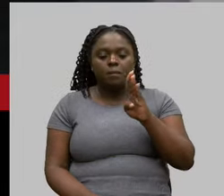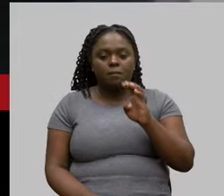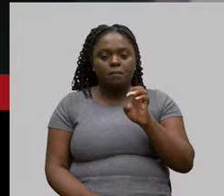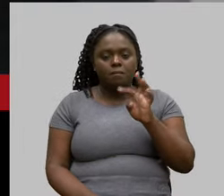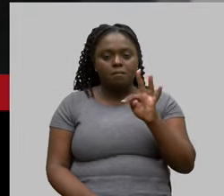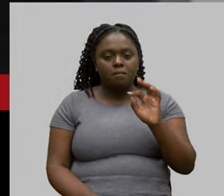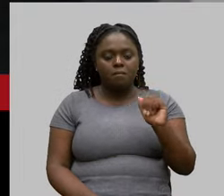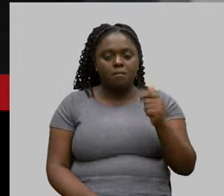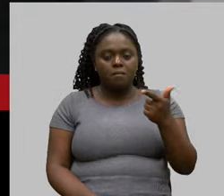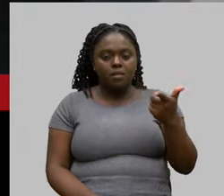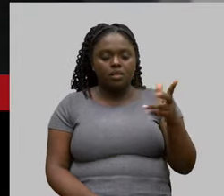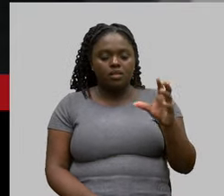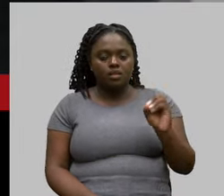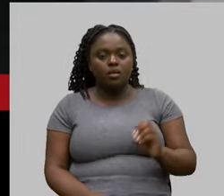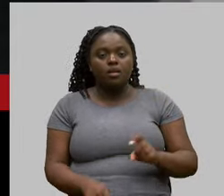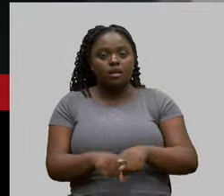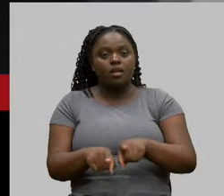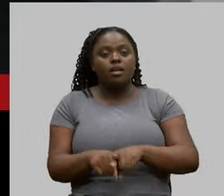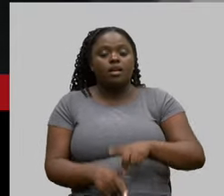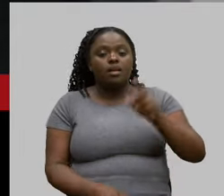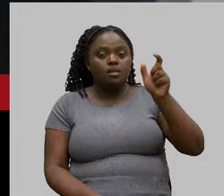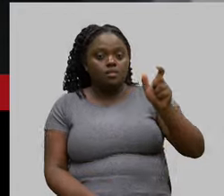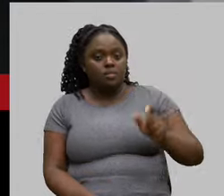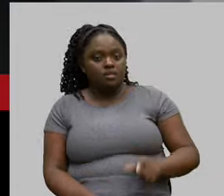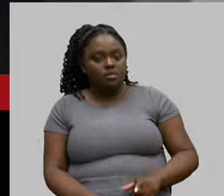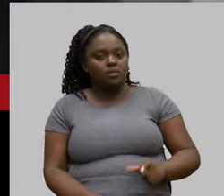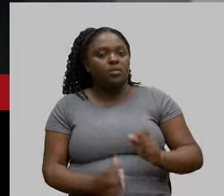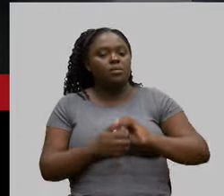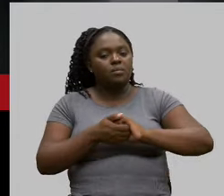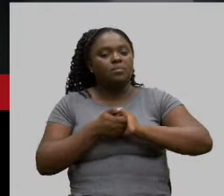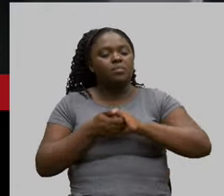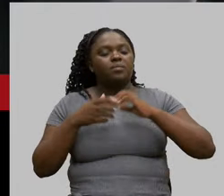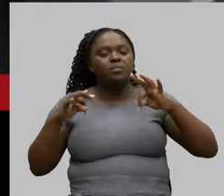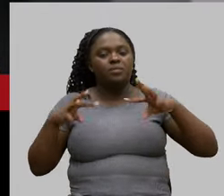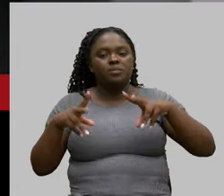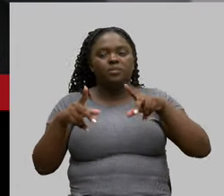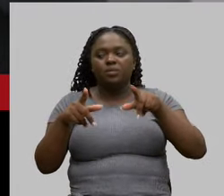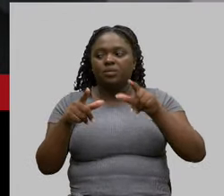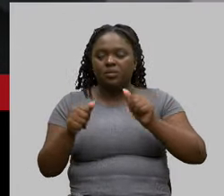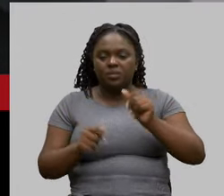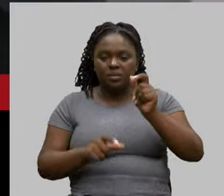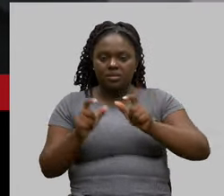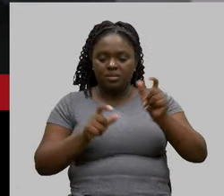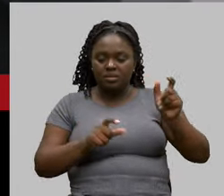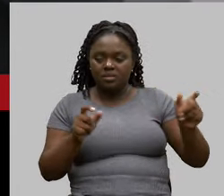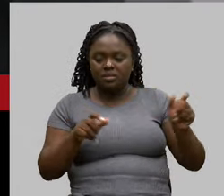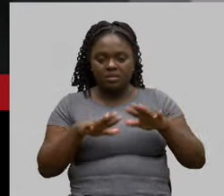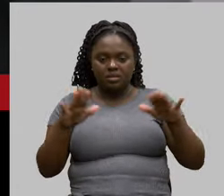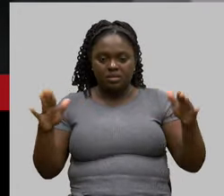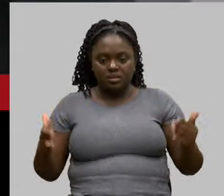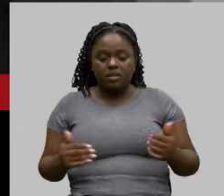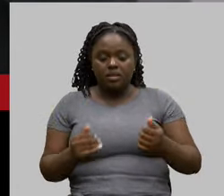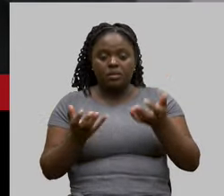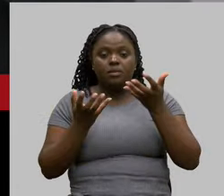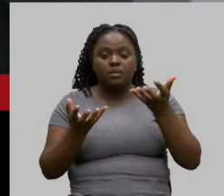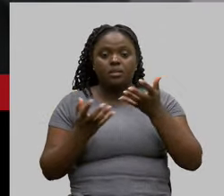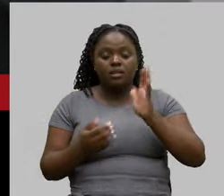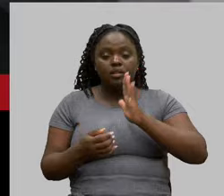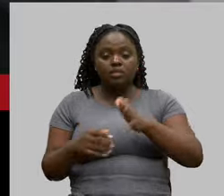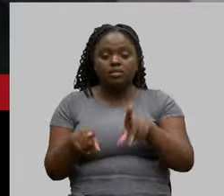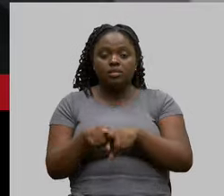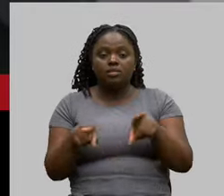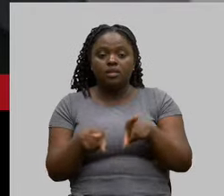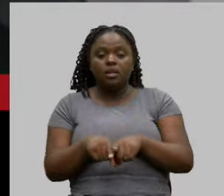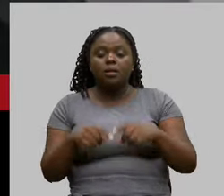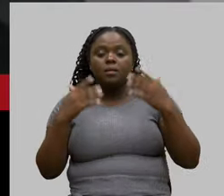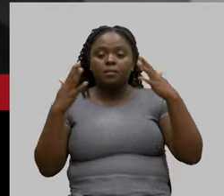obrigado e na pessoa do Senhor cumprimentar os demais integrantes dessa Seleta mesa e gostaria de parabenizar